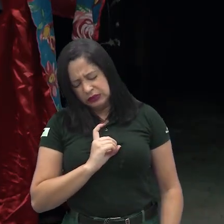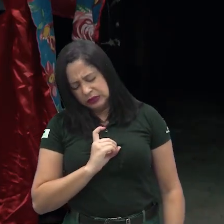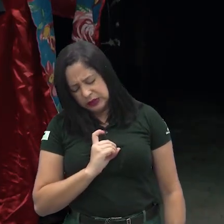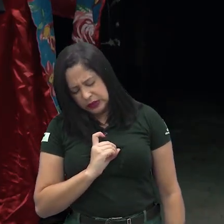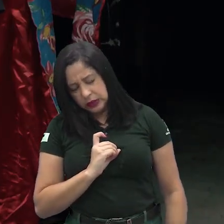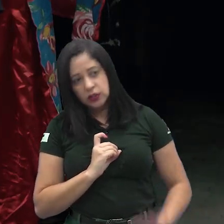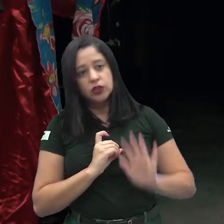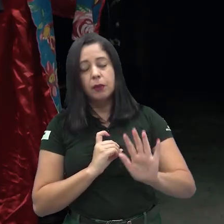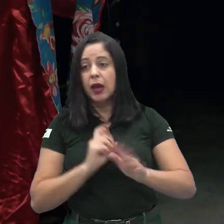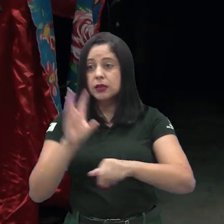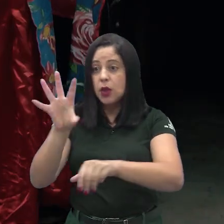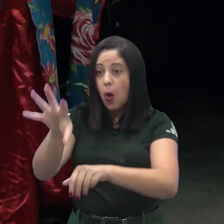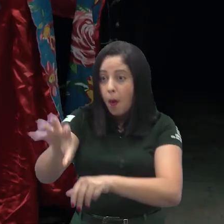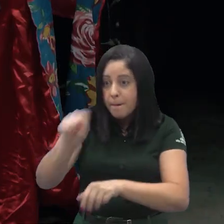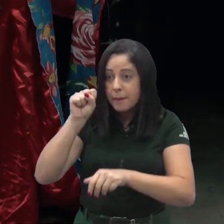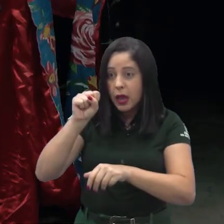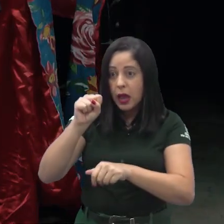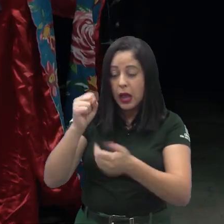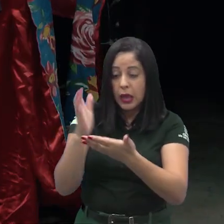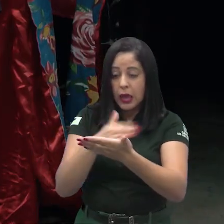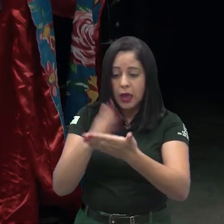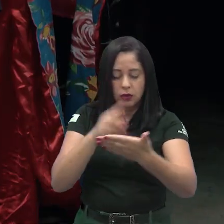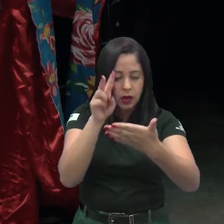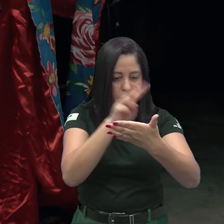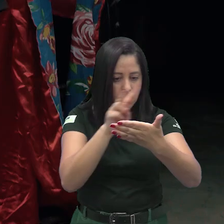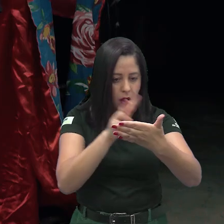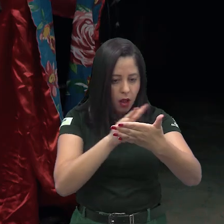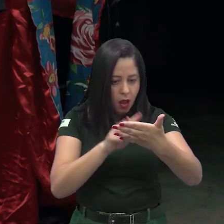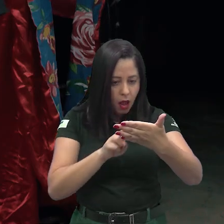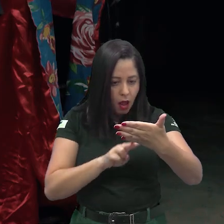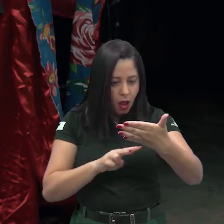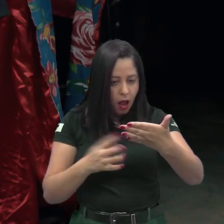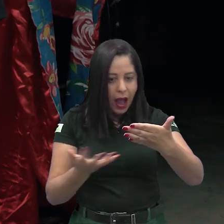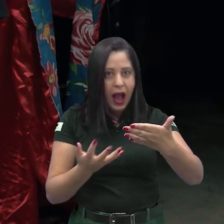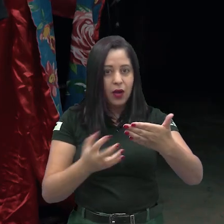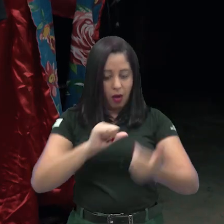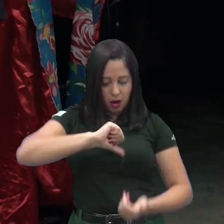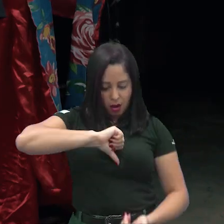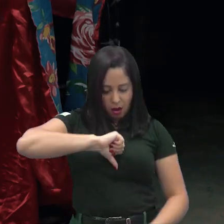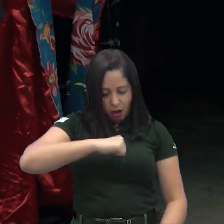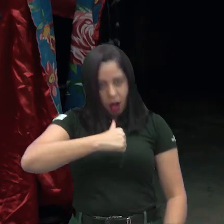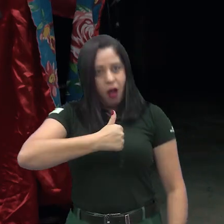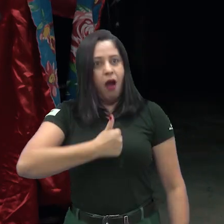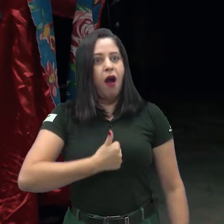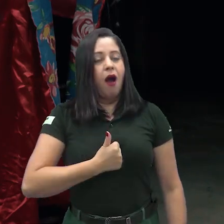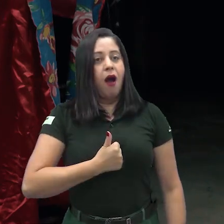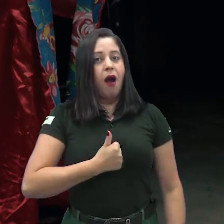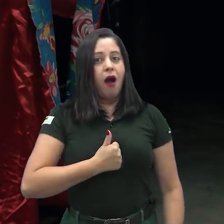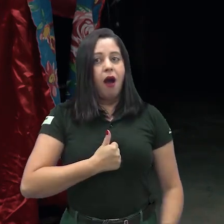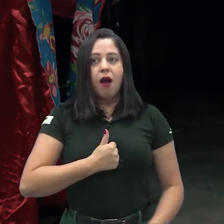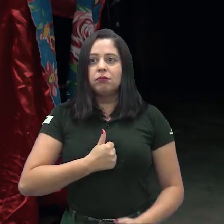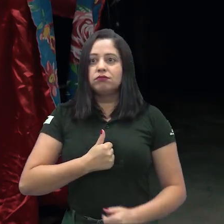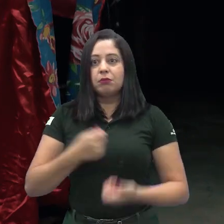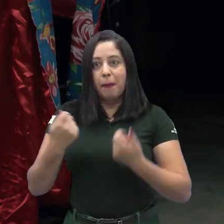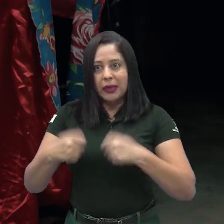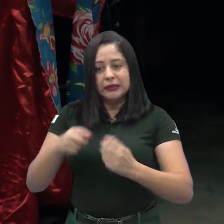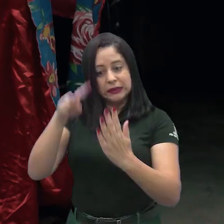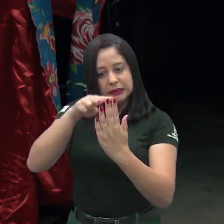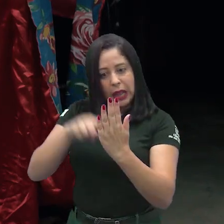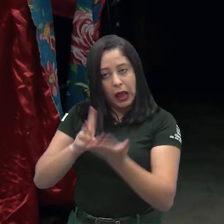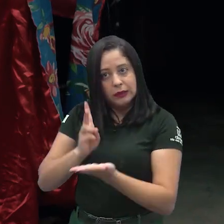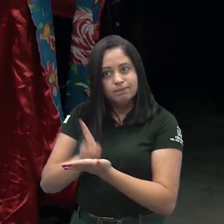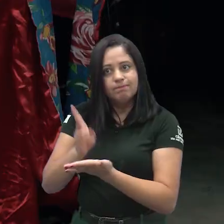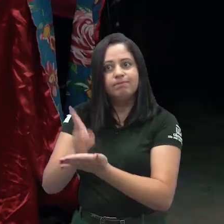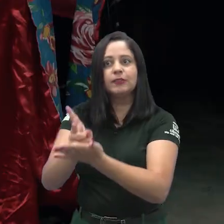e aí começou a levar livros para casa e hoje não consegue ficar sem ler. E isso para a gente